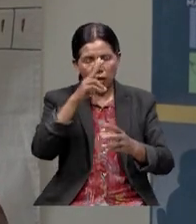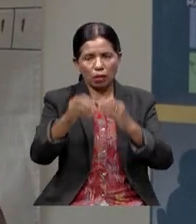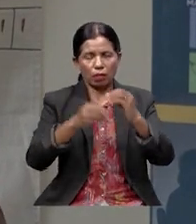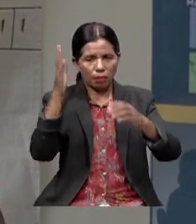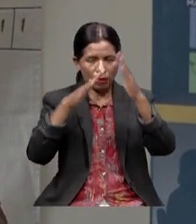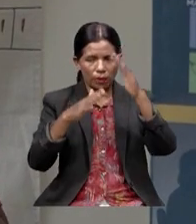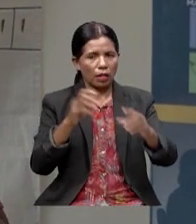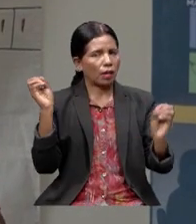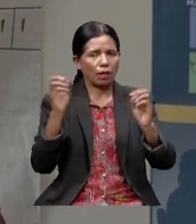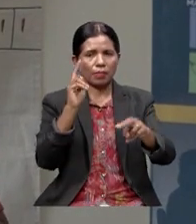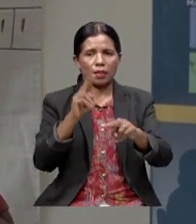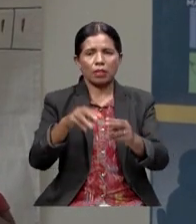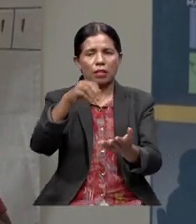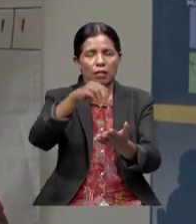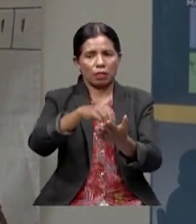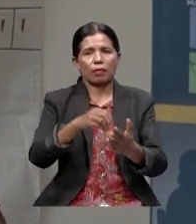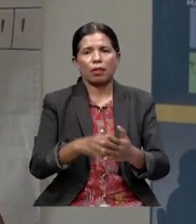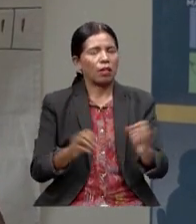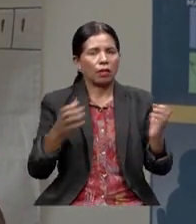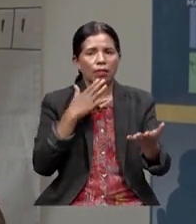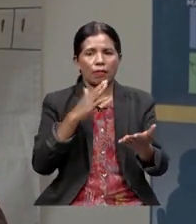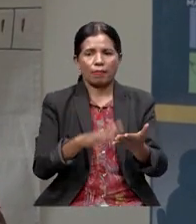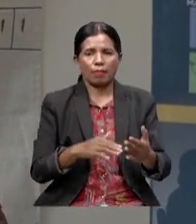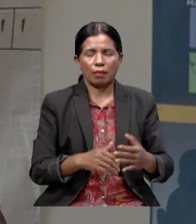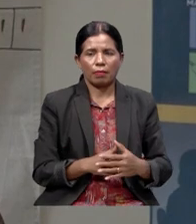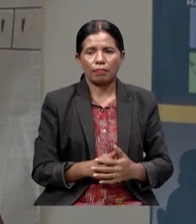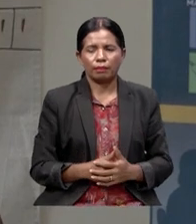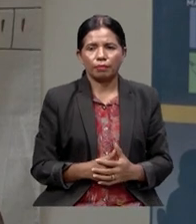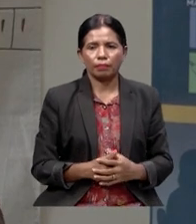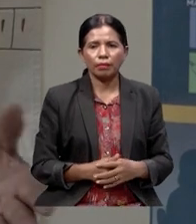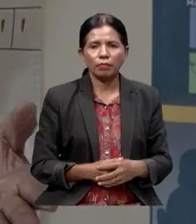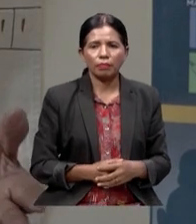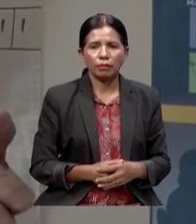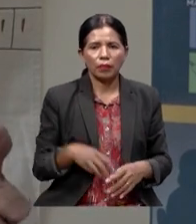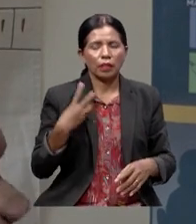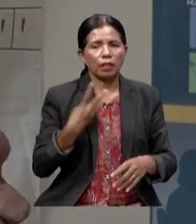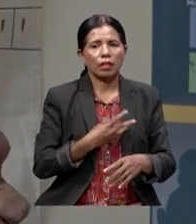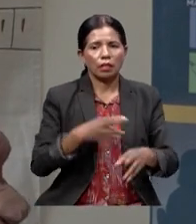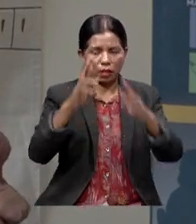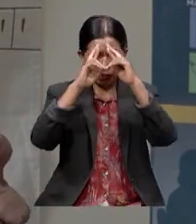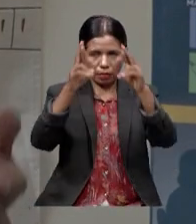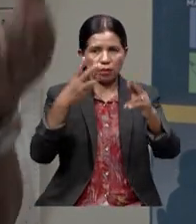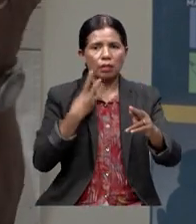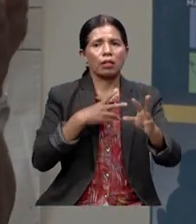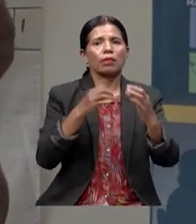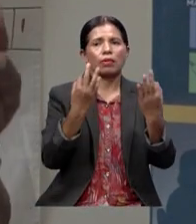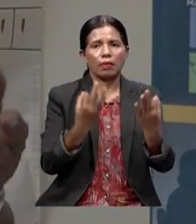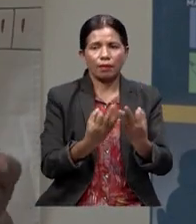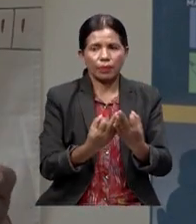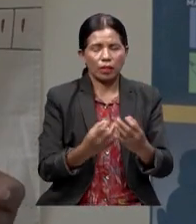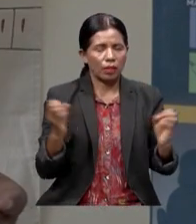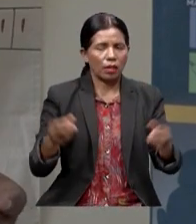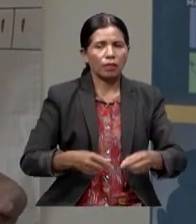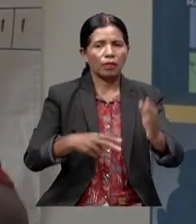problema. Lá precisa tu tau, nem lá de um dia. Nem lá de um dia. E tá lá respeita ona e tem família. E tá lá fo